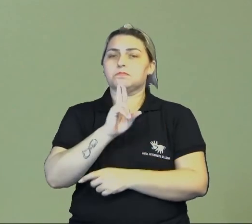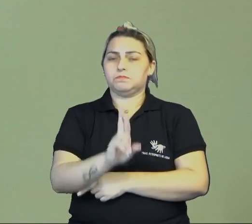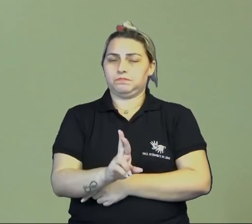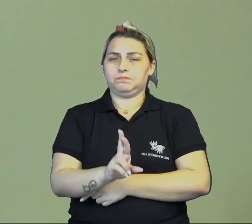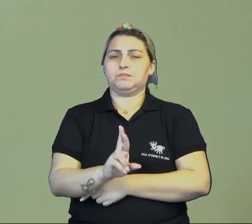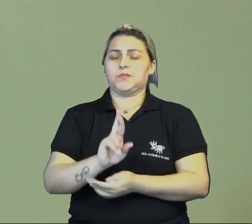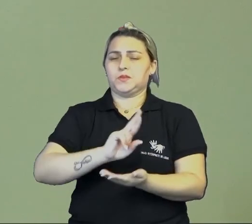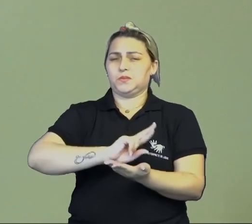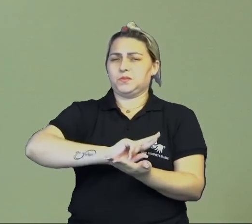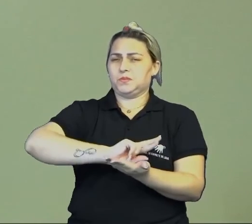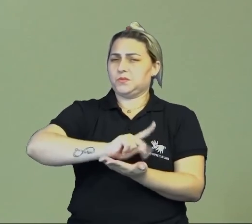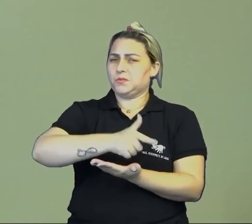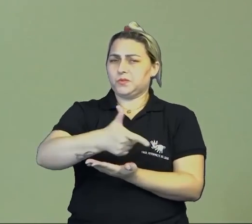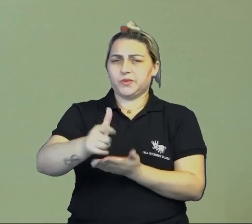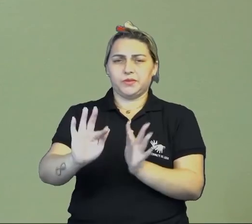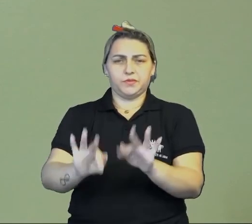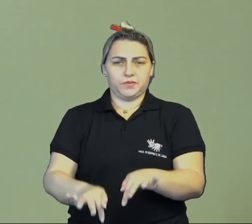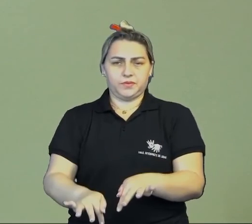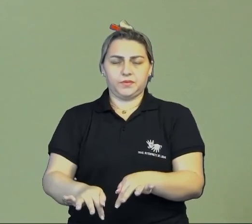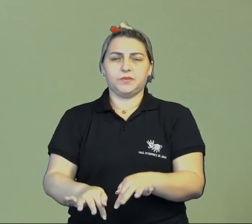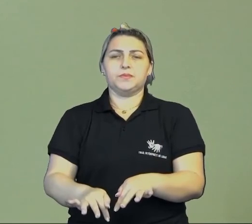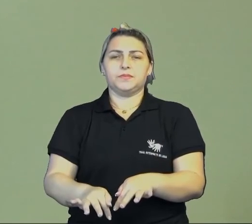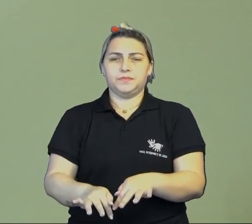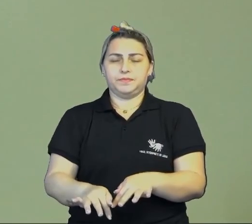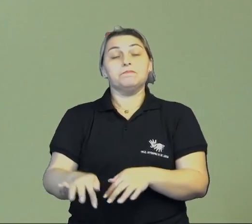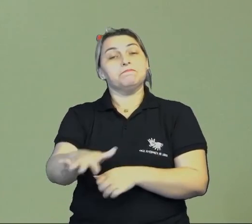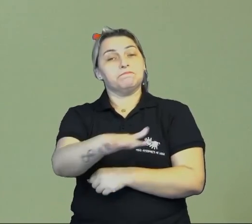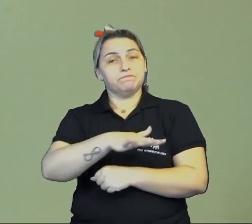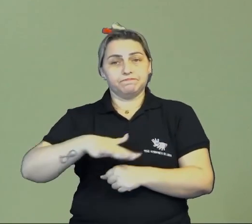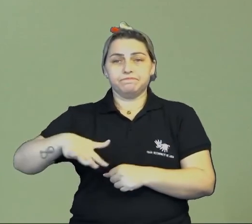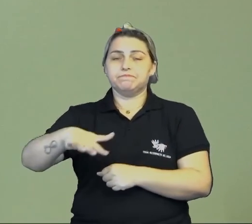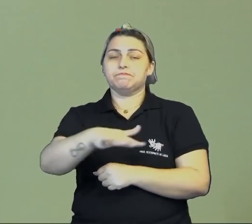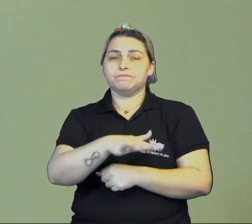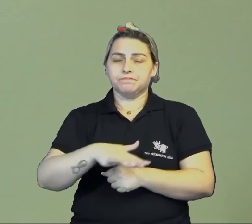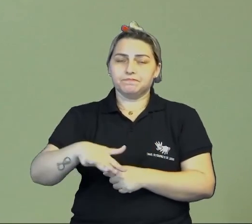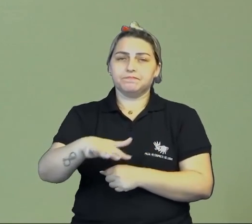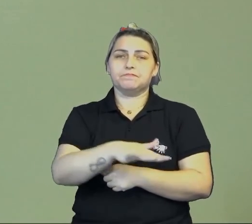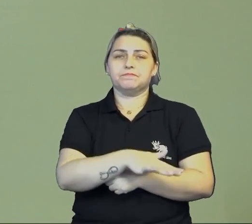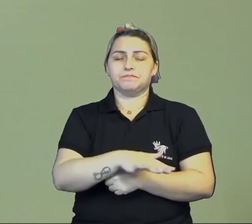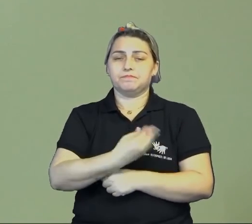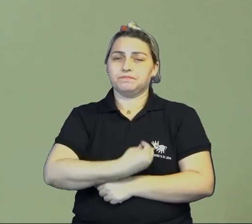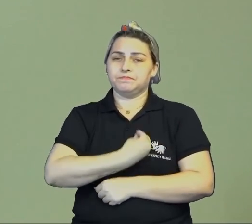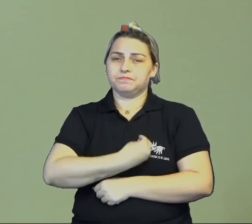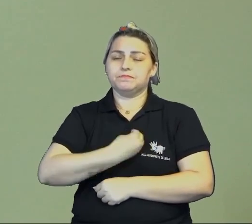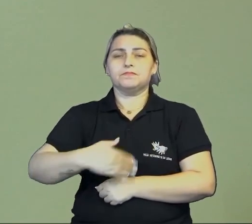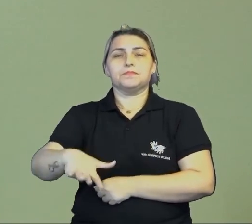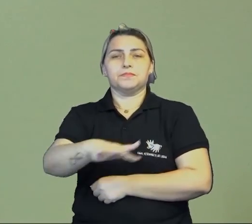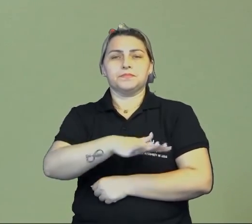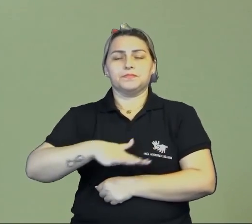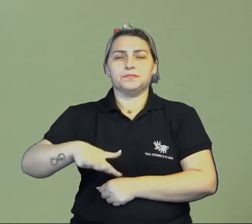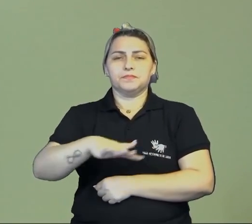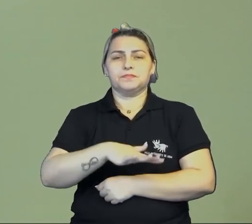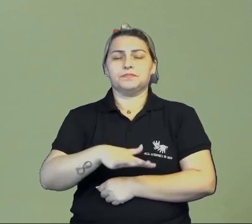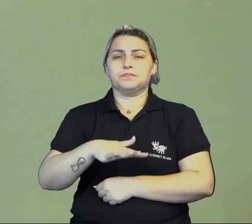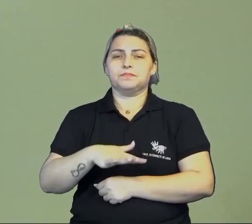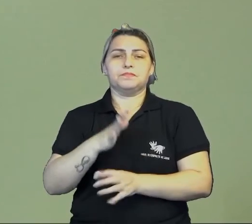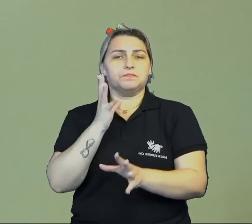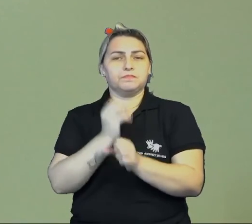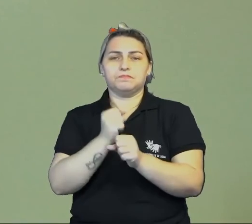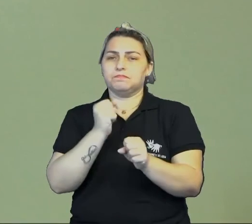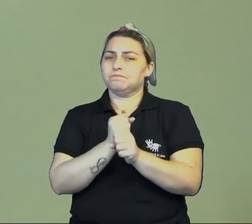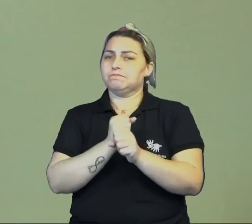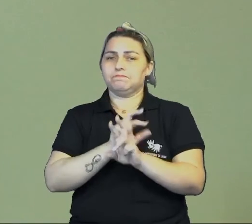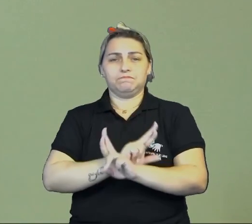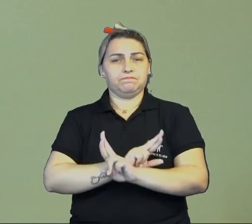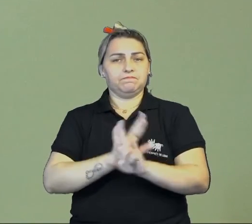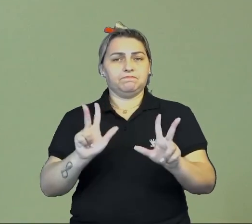são infinitas. Tratar da sociedade, tratar da convivência social não é como um cálculo